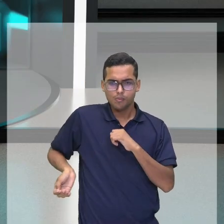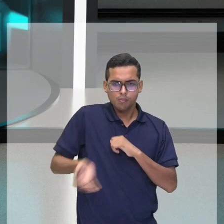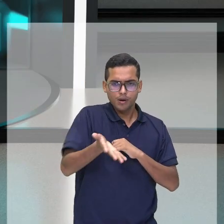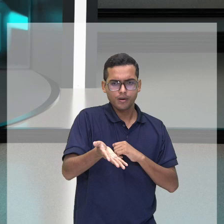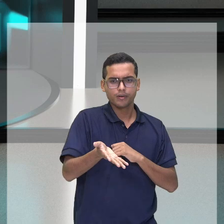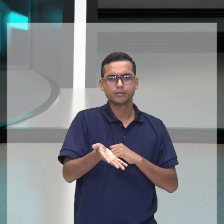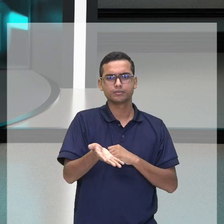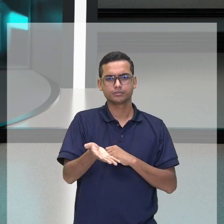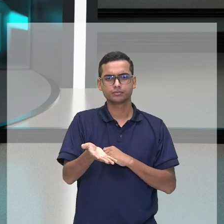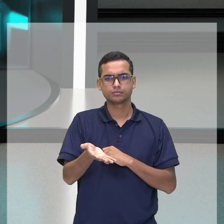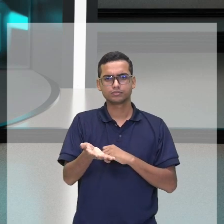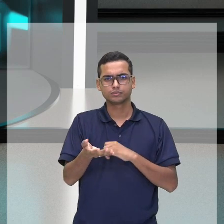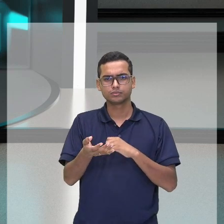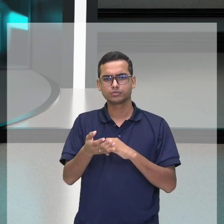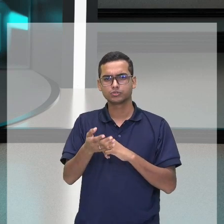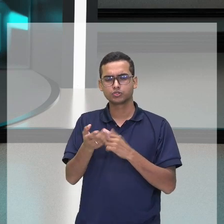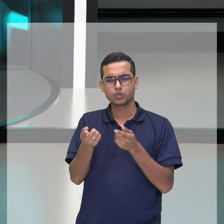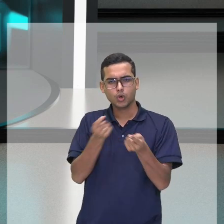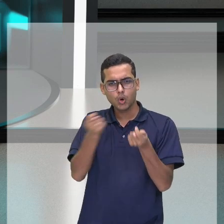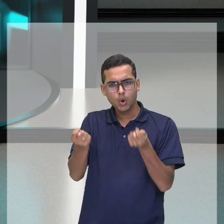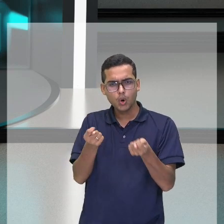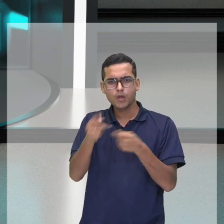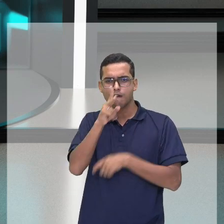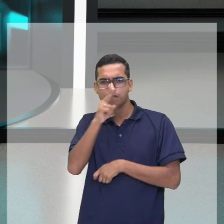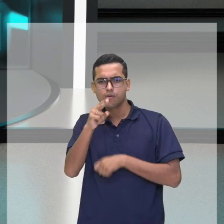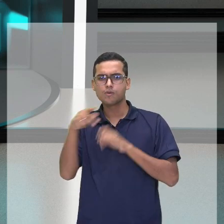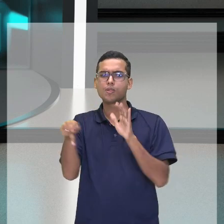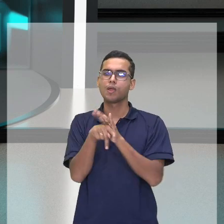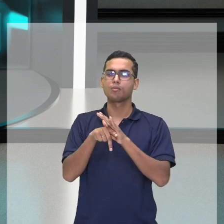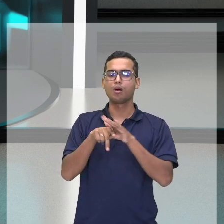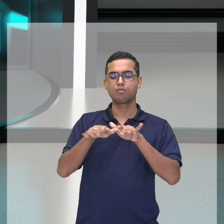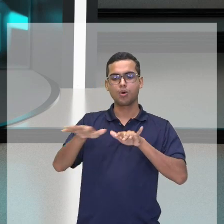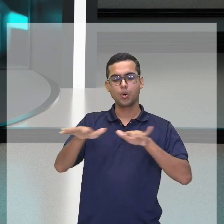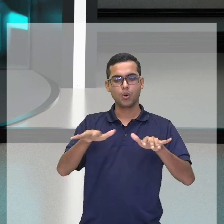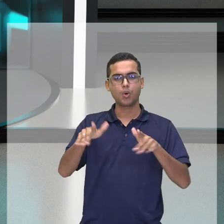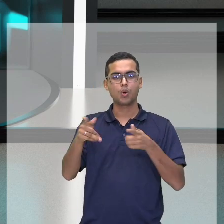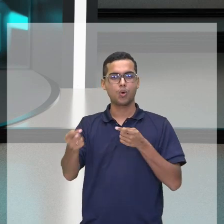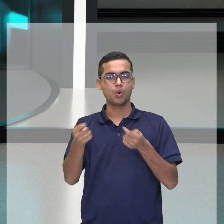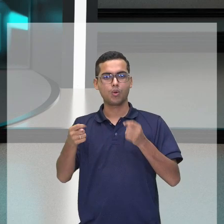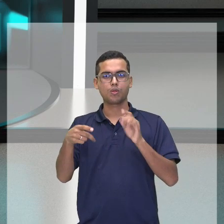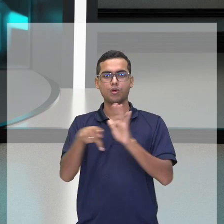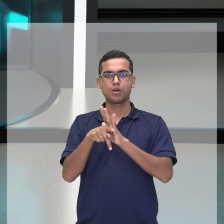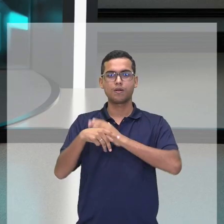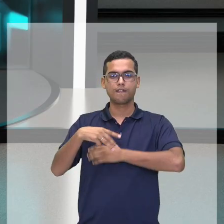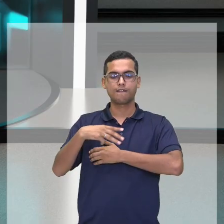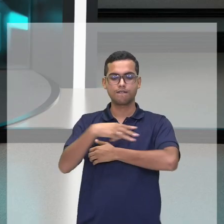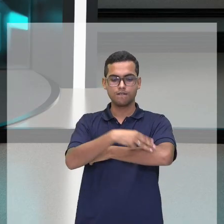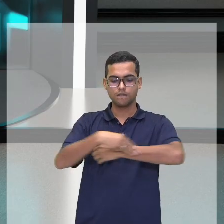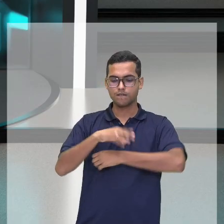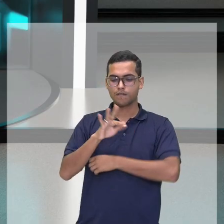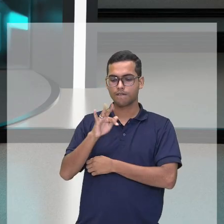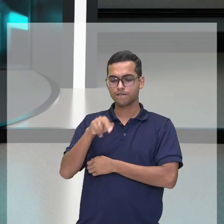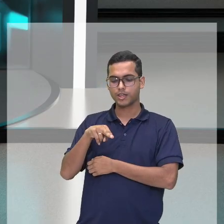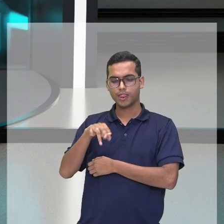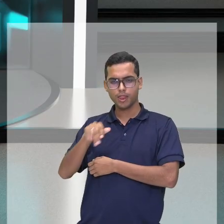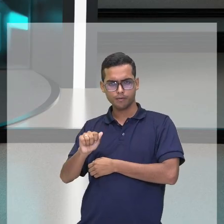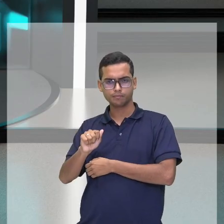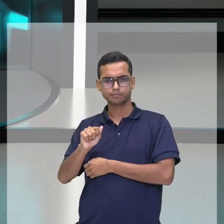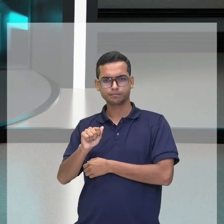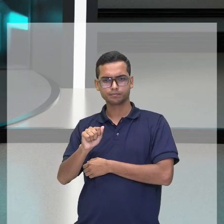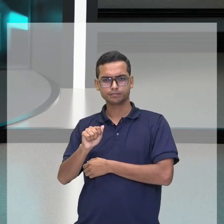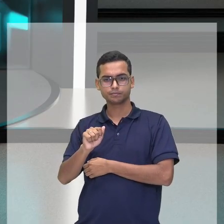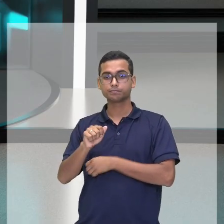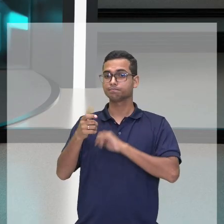você dosar a força é essa coordenação motora fina que eu estou falando, viu? Então o esporte